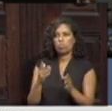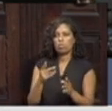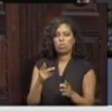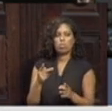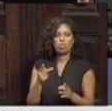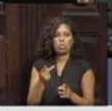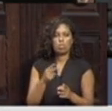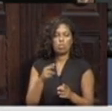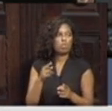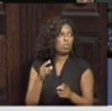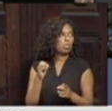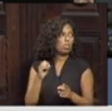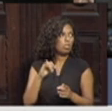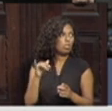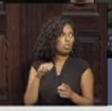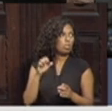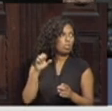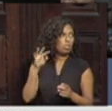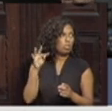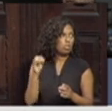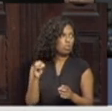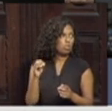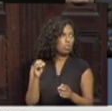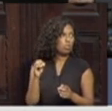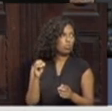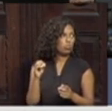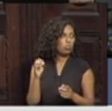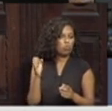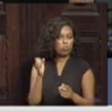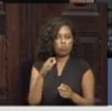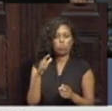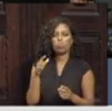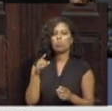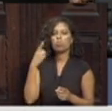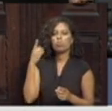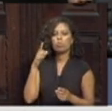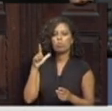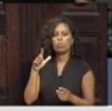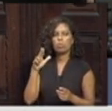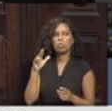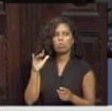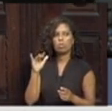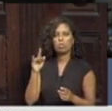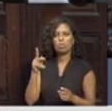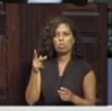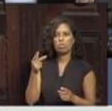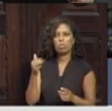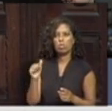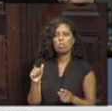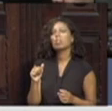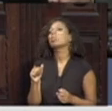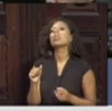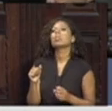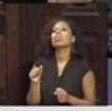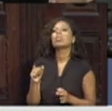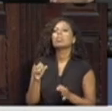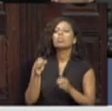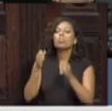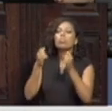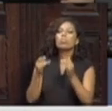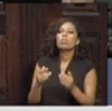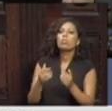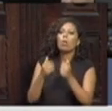lei 2923, de autoria da deputada Lucinha, que determina que os ônibus que realizam transporte coletivo em